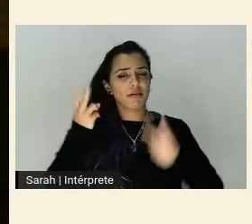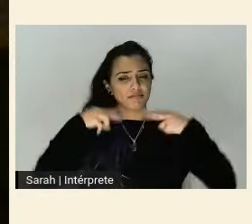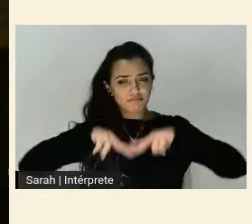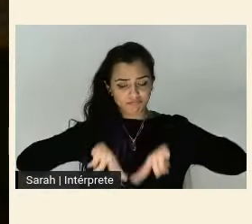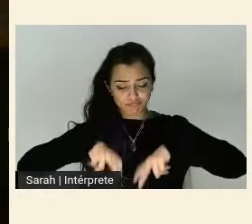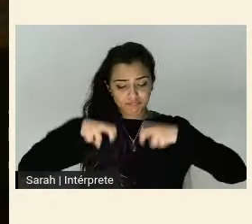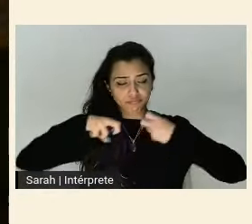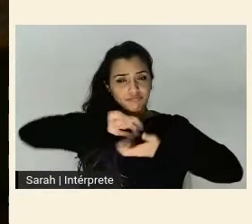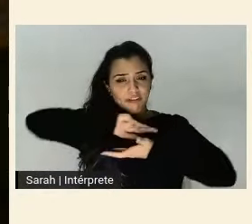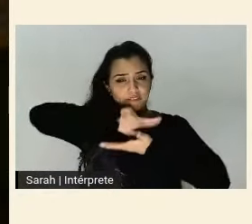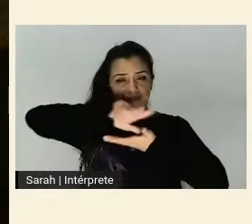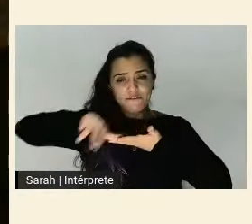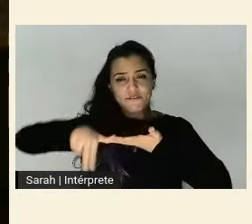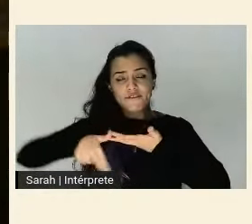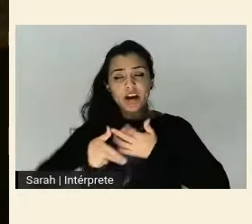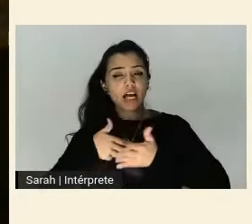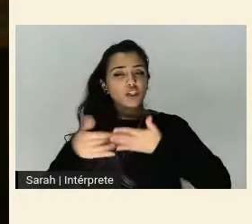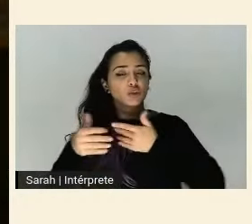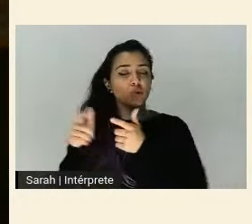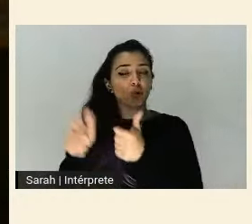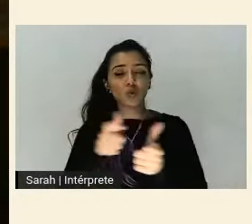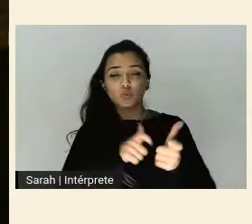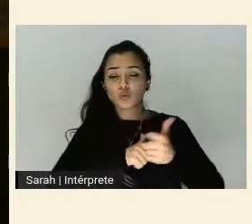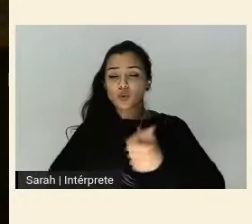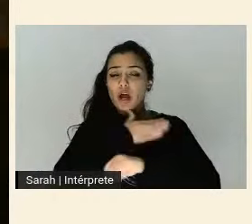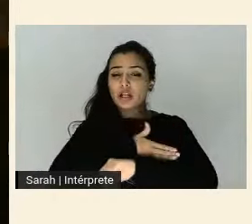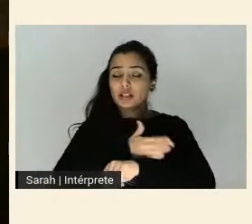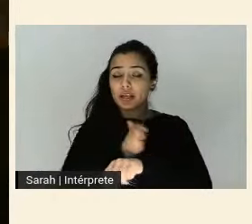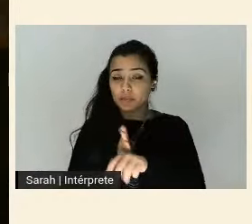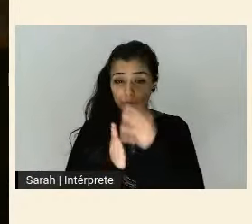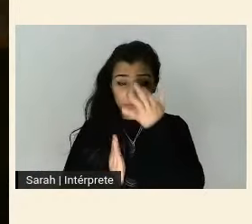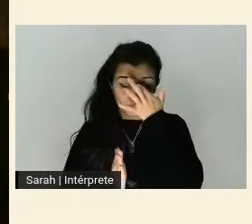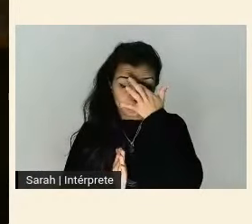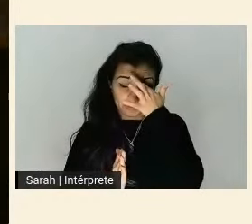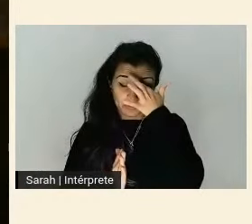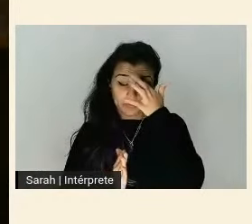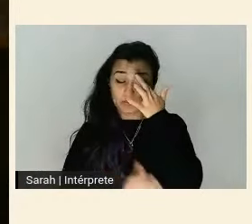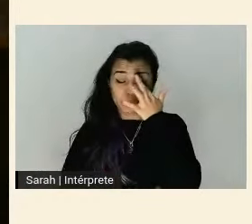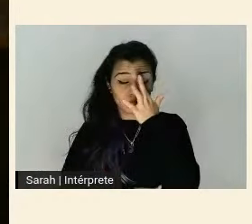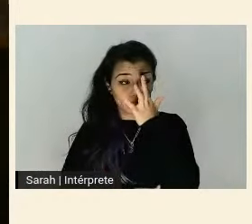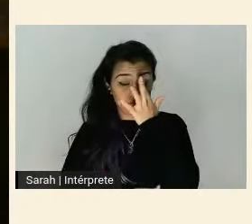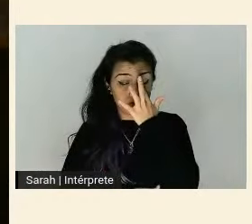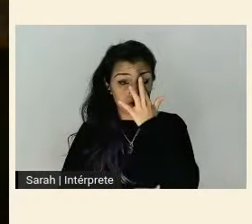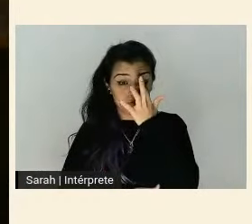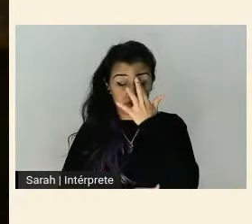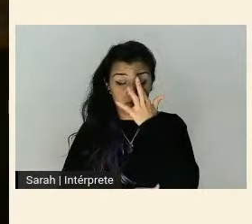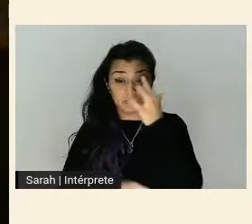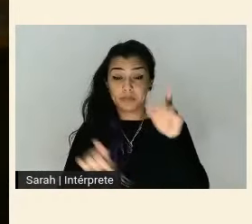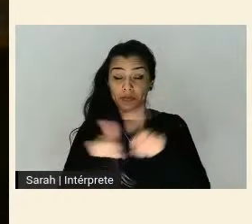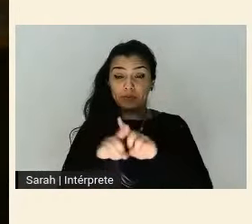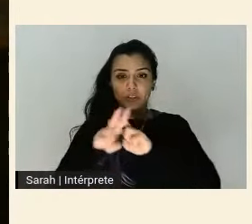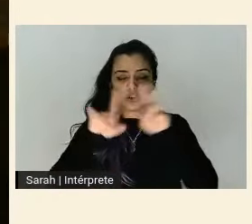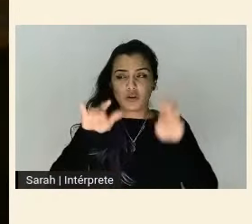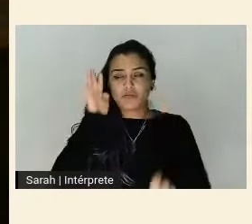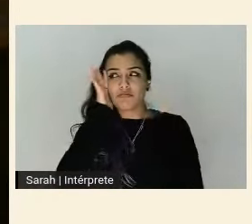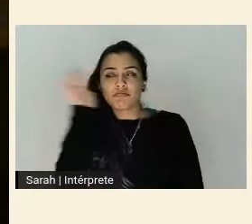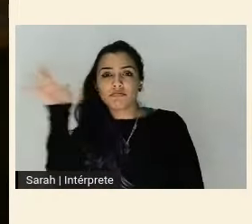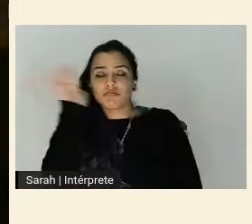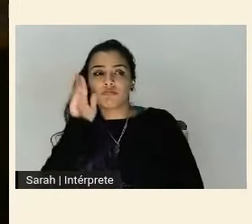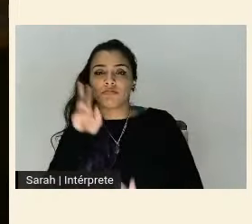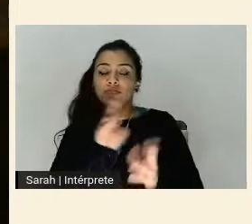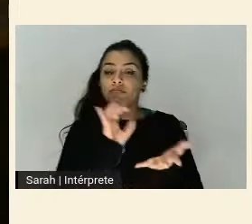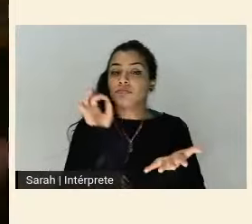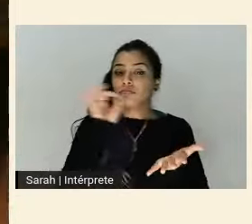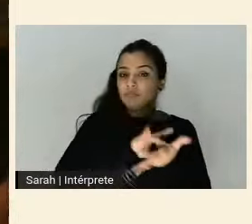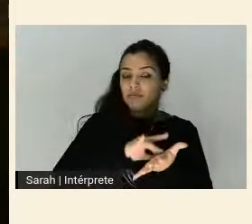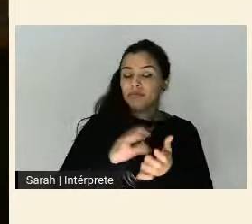o tempo todo, em todos os lugares, e assim como na fronteira entre o real e o imaginário. Ao contrário dos heróis